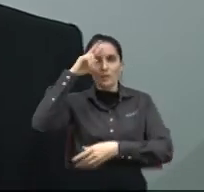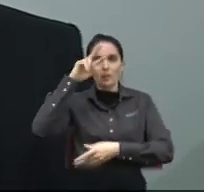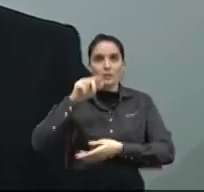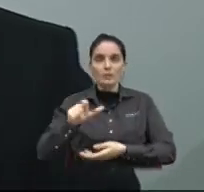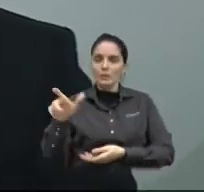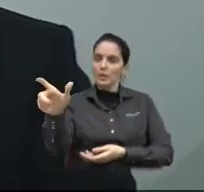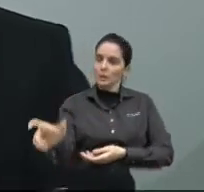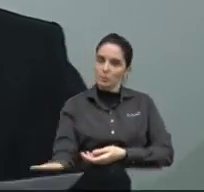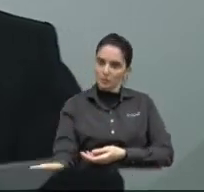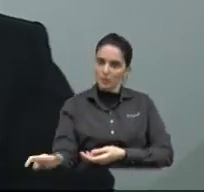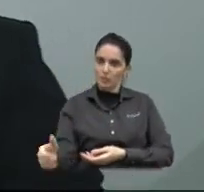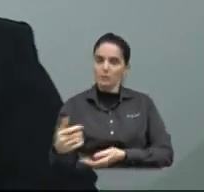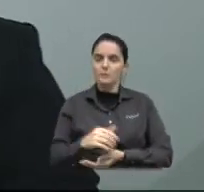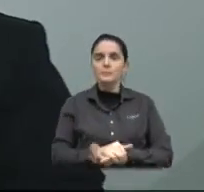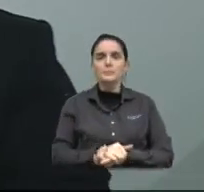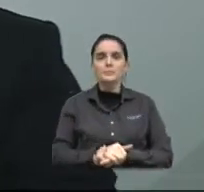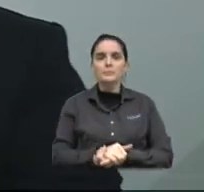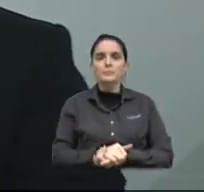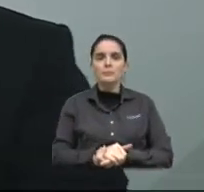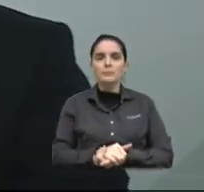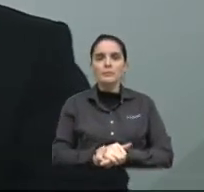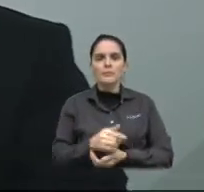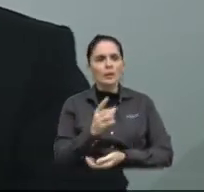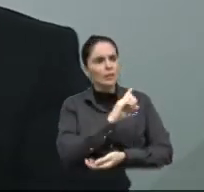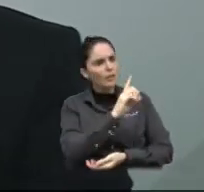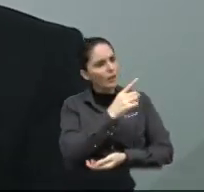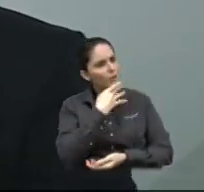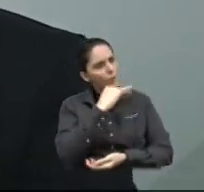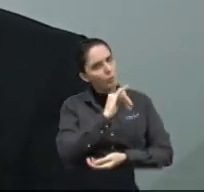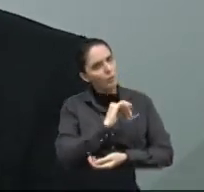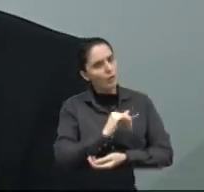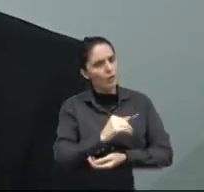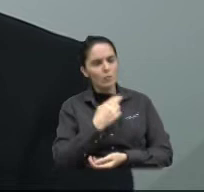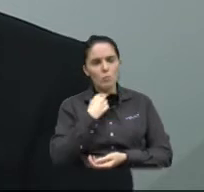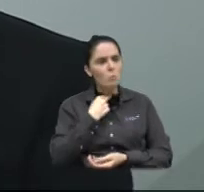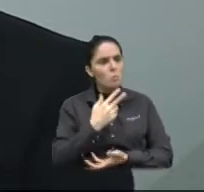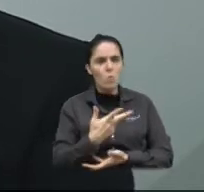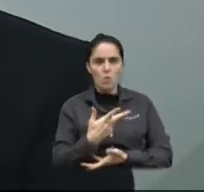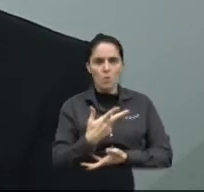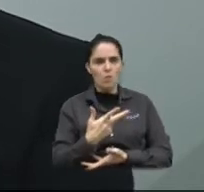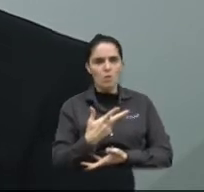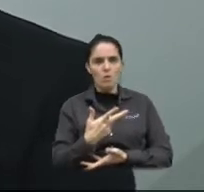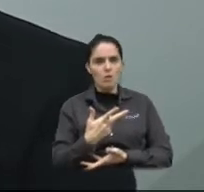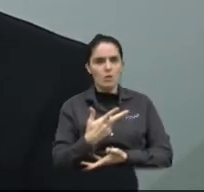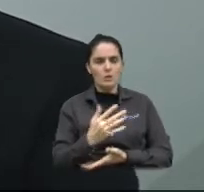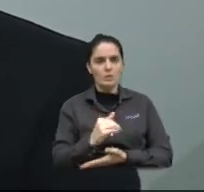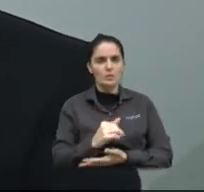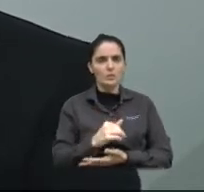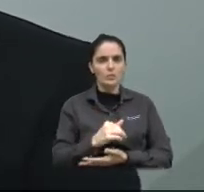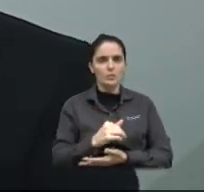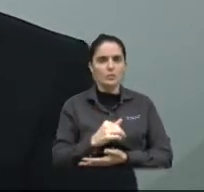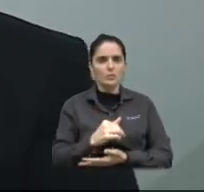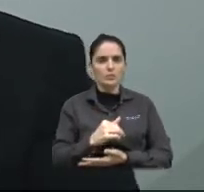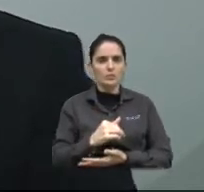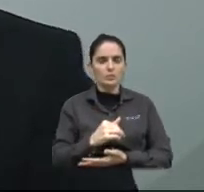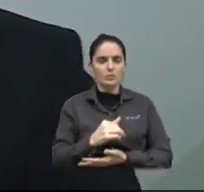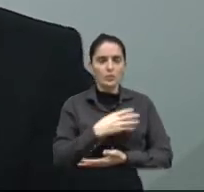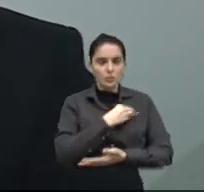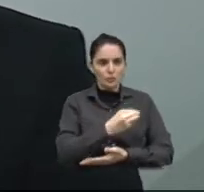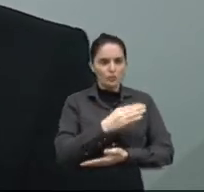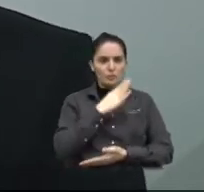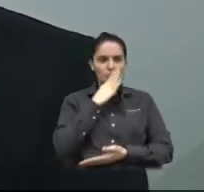sensata isso não querido pai isso não pode ser prefiro ficar fechada do que ver minha mãe criada